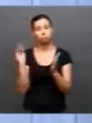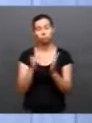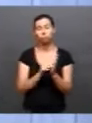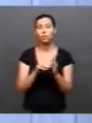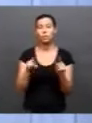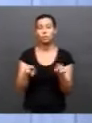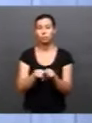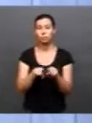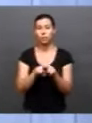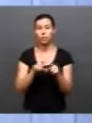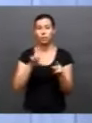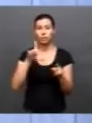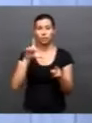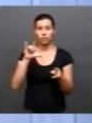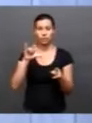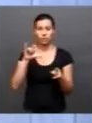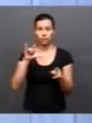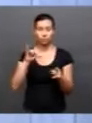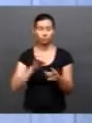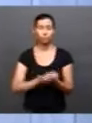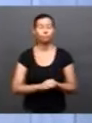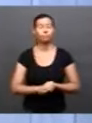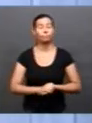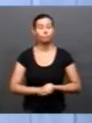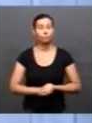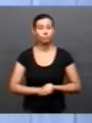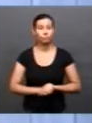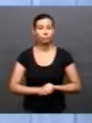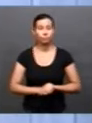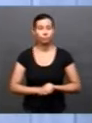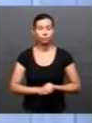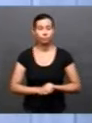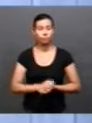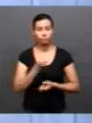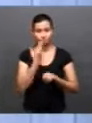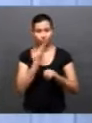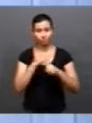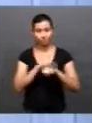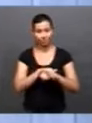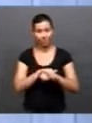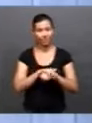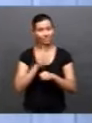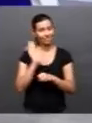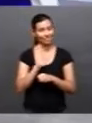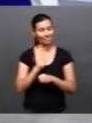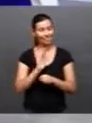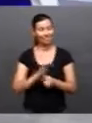pelo Instagram, @UFO_oficial. Boa noite e até lá.